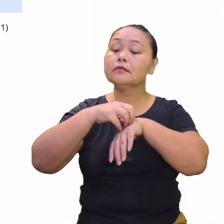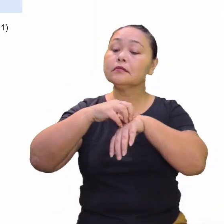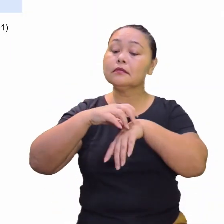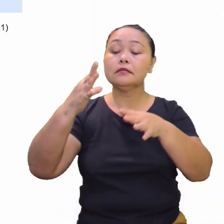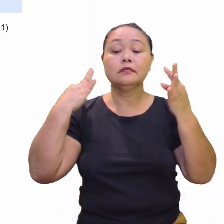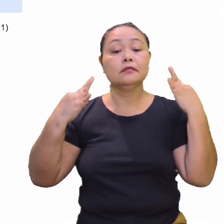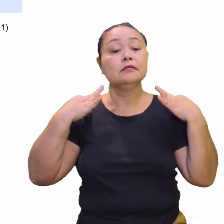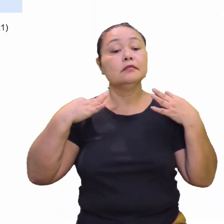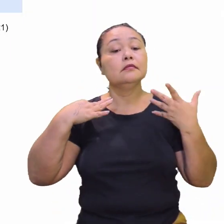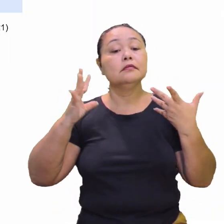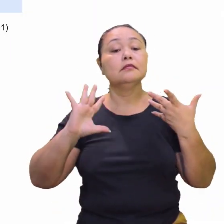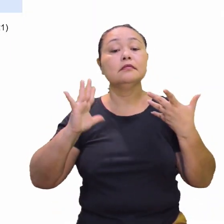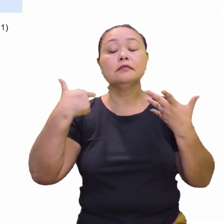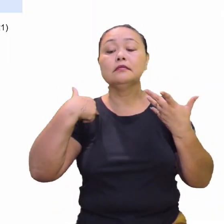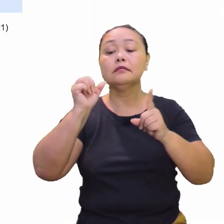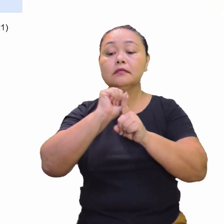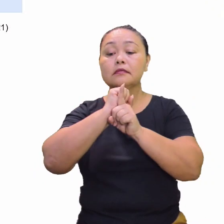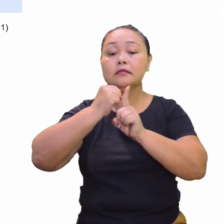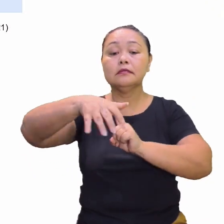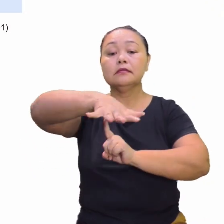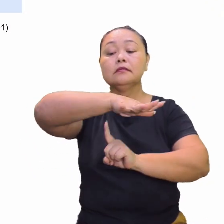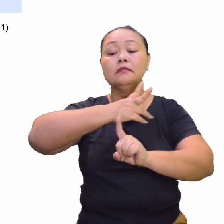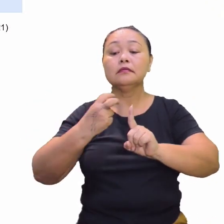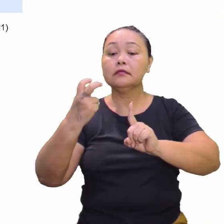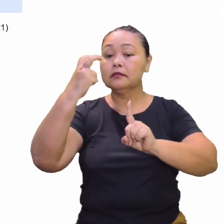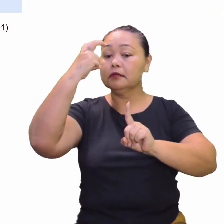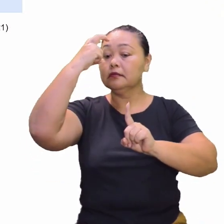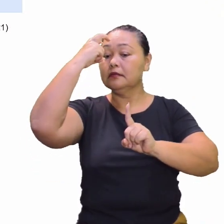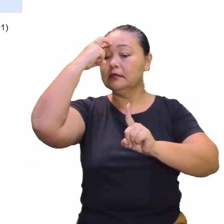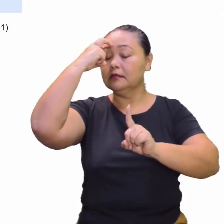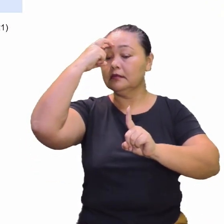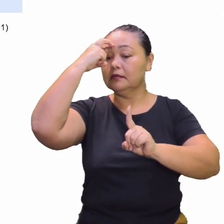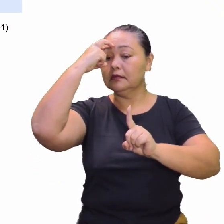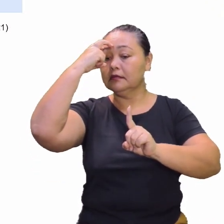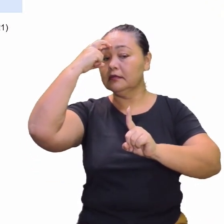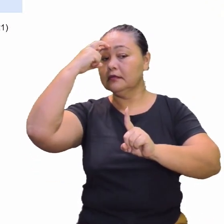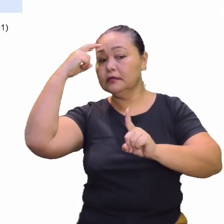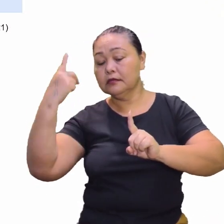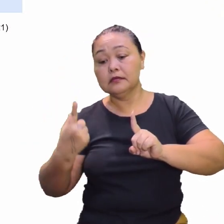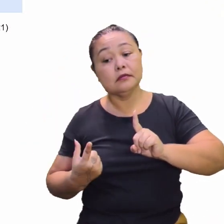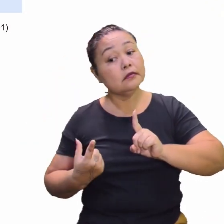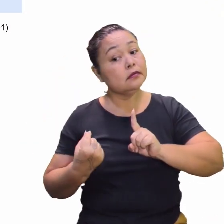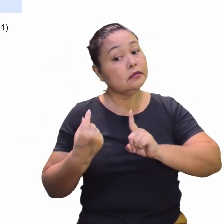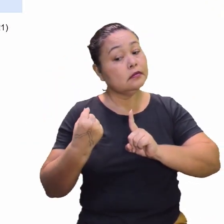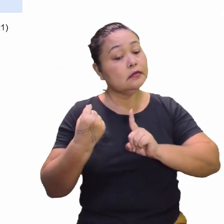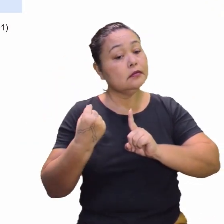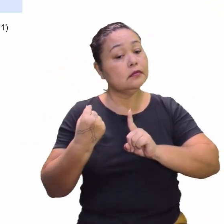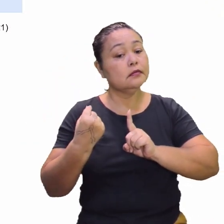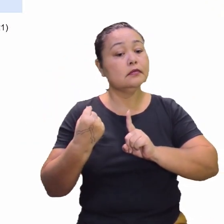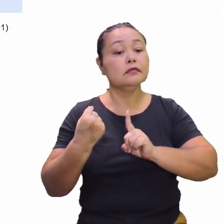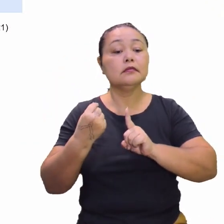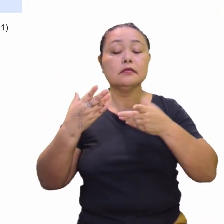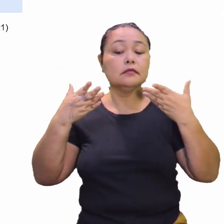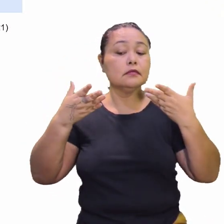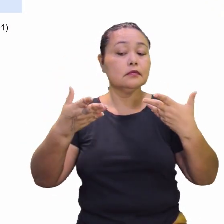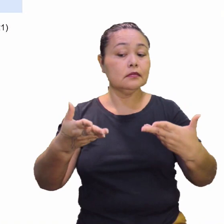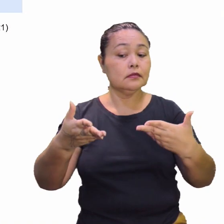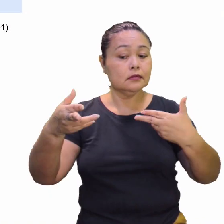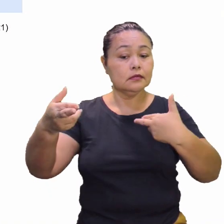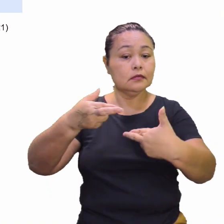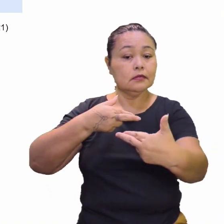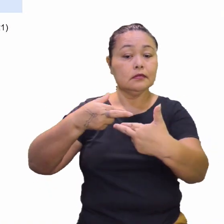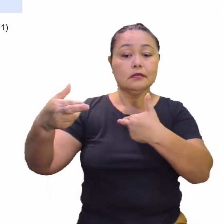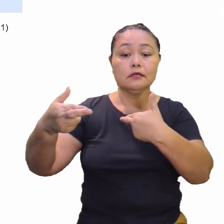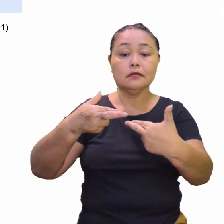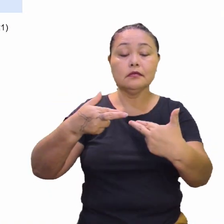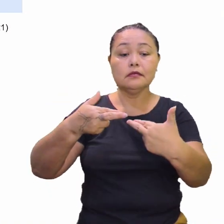Turismo. Fenômeno de aspecto social, cultural, econômico,